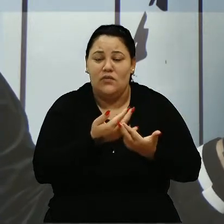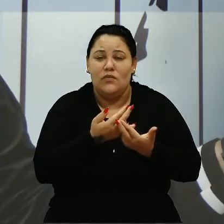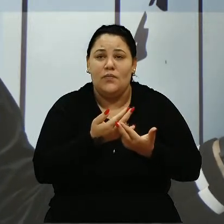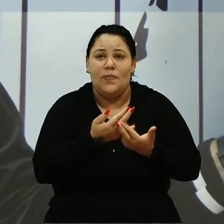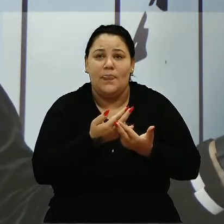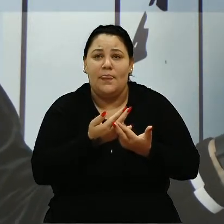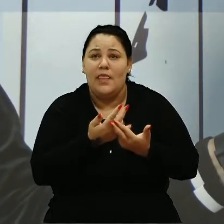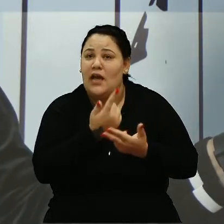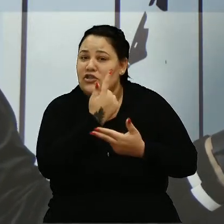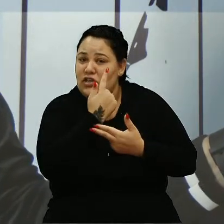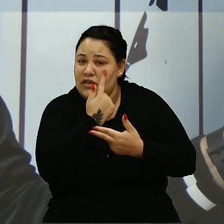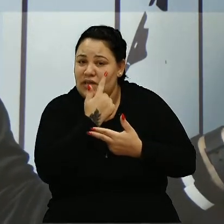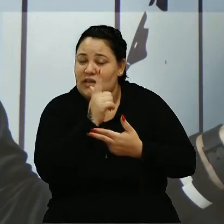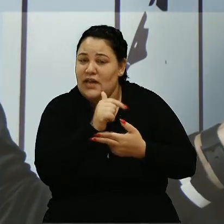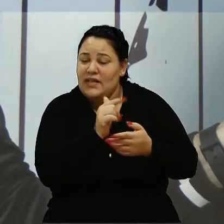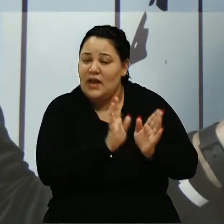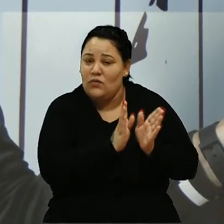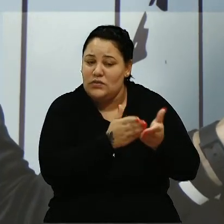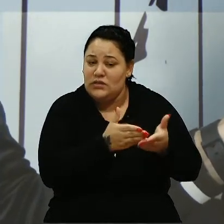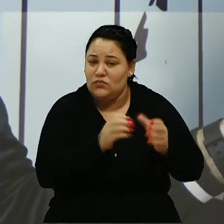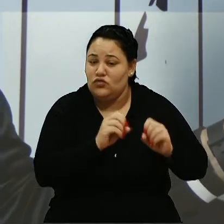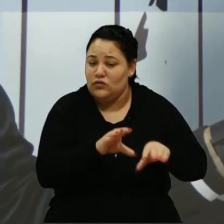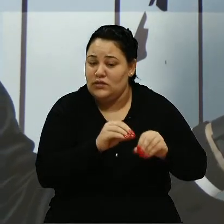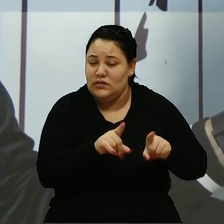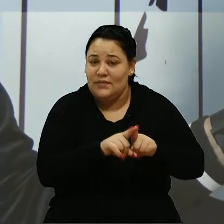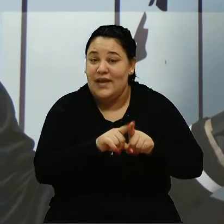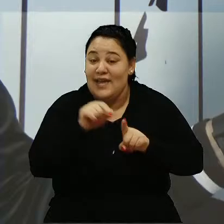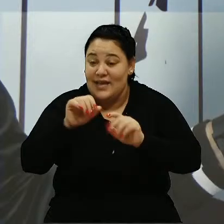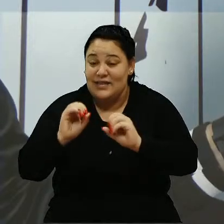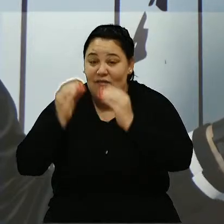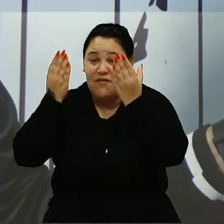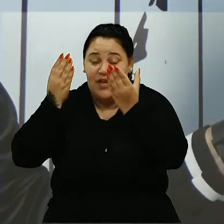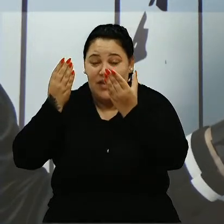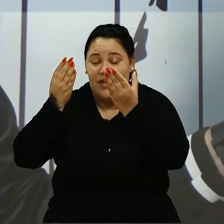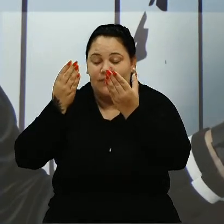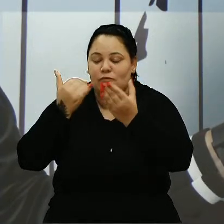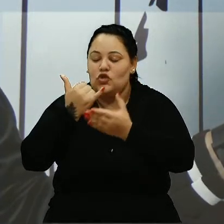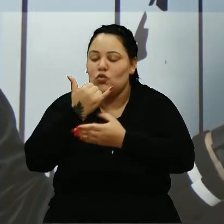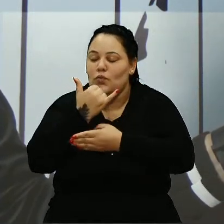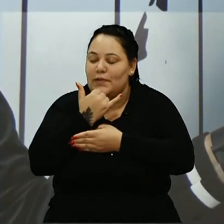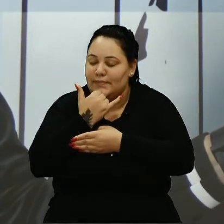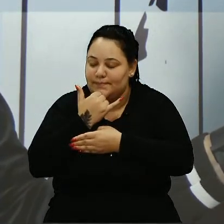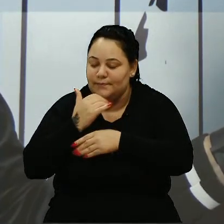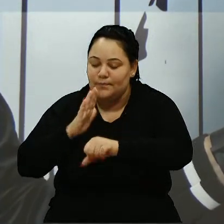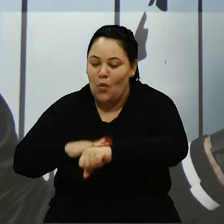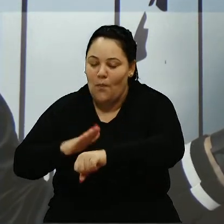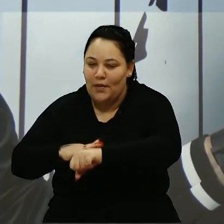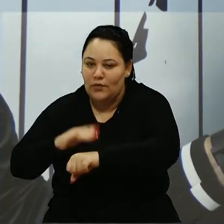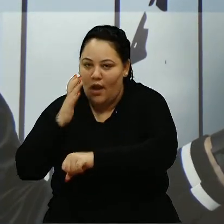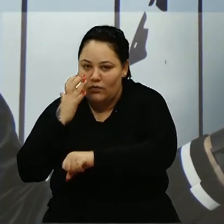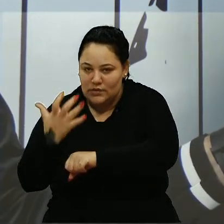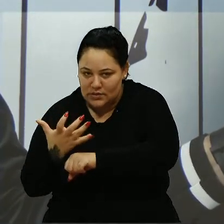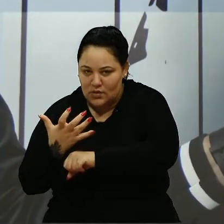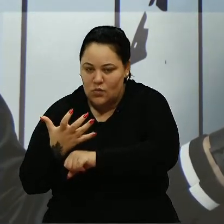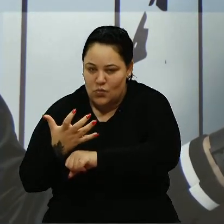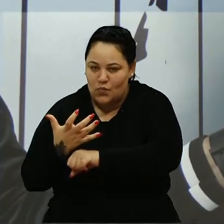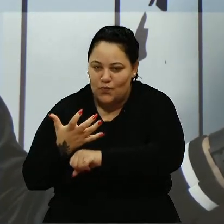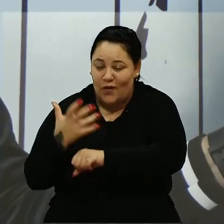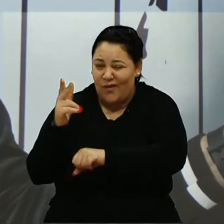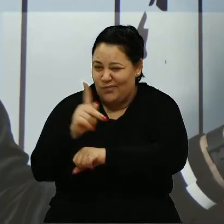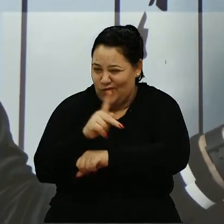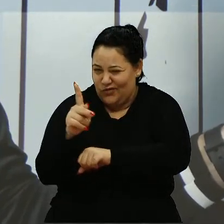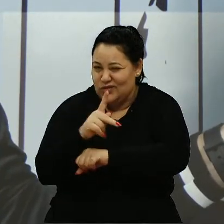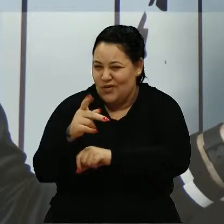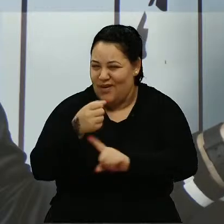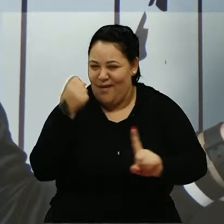Comissão de Educação. E por esse evento que aconteceu aí, infelizmente, que assolou a nossa cidade e a comunidade escolar de Caxias como um